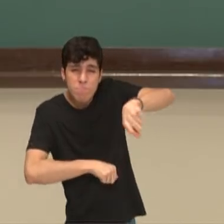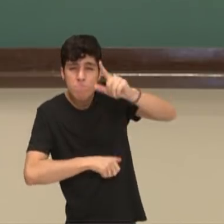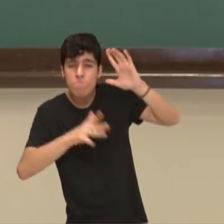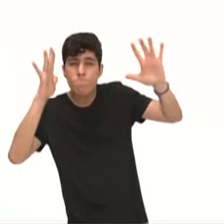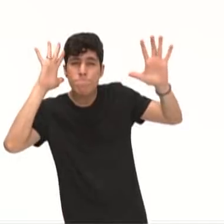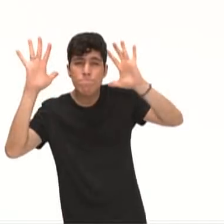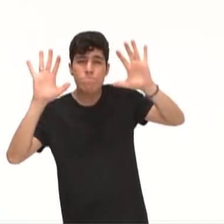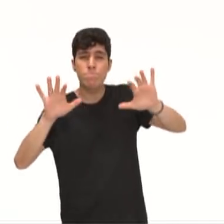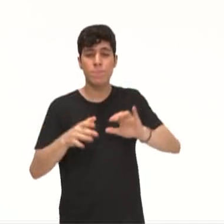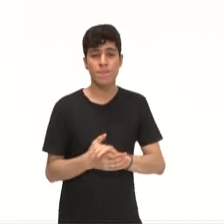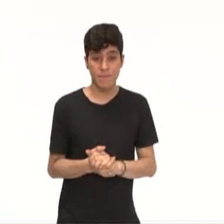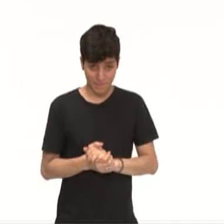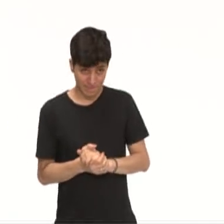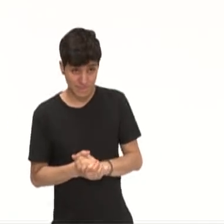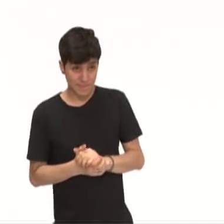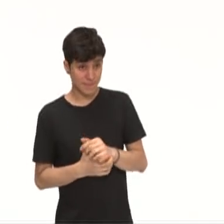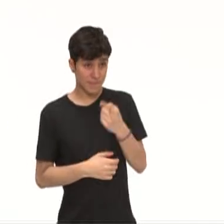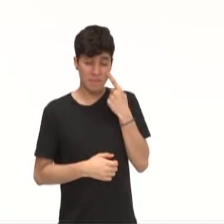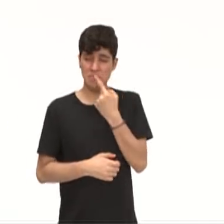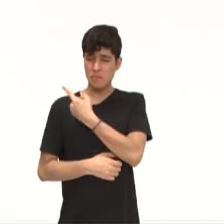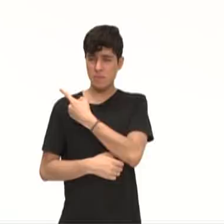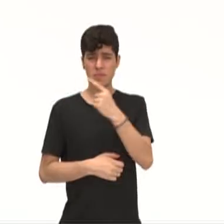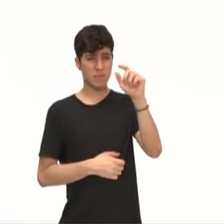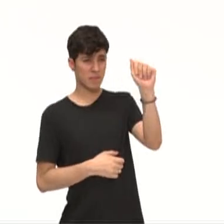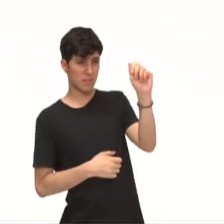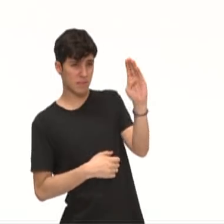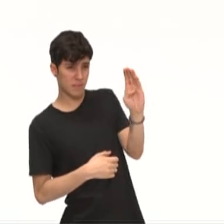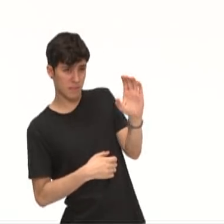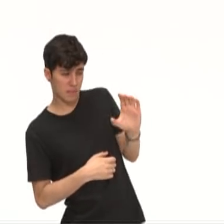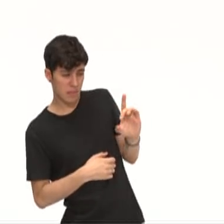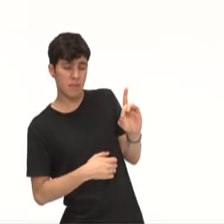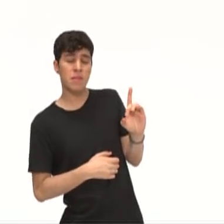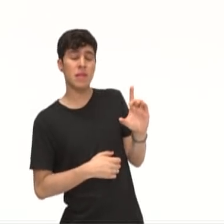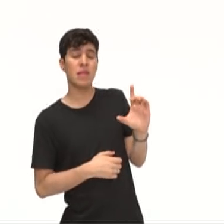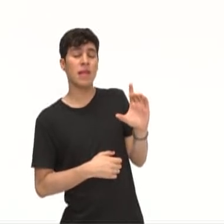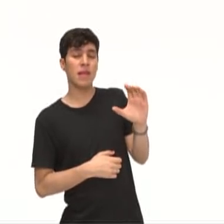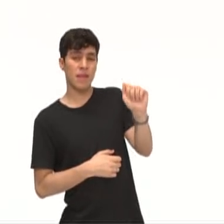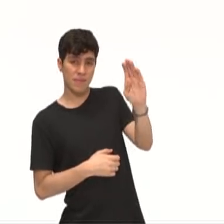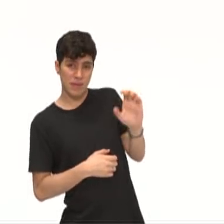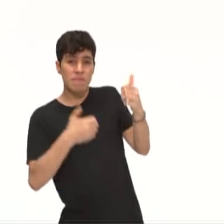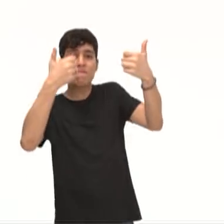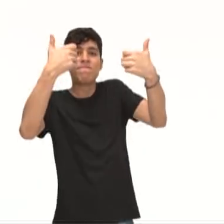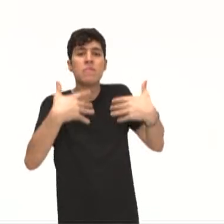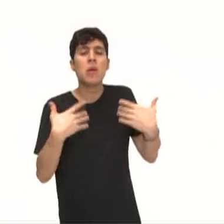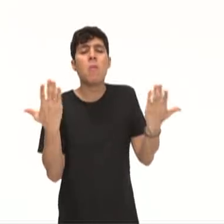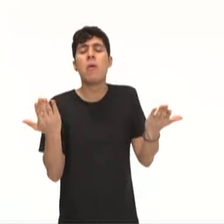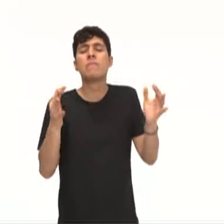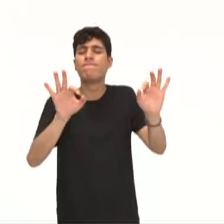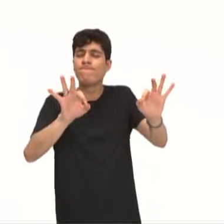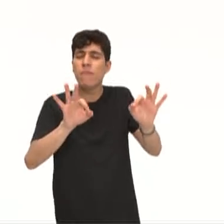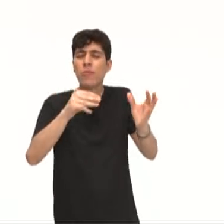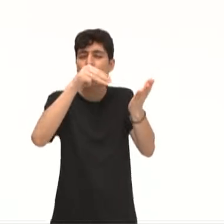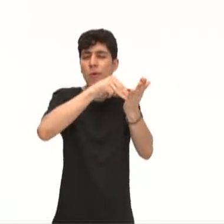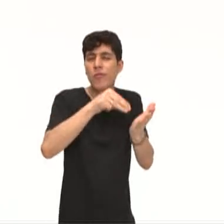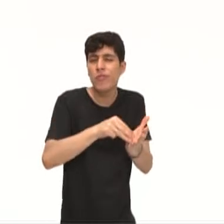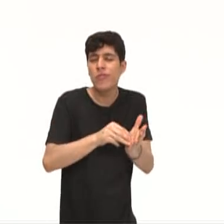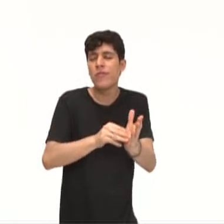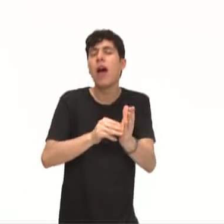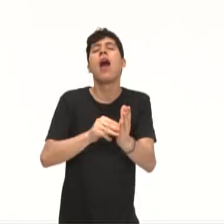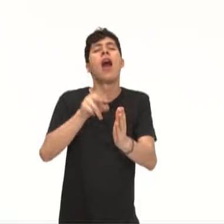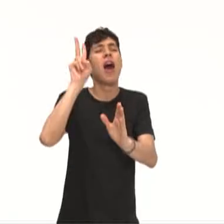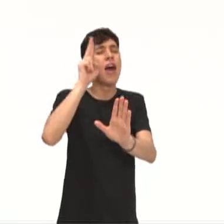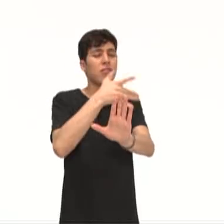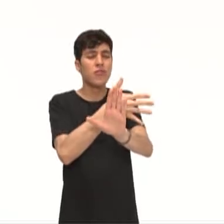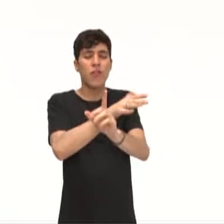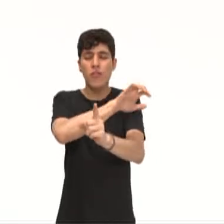refletirem. Qual das alternativas abaixo descreve os prováveis motivos históricos para o